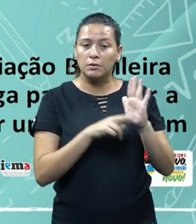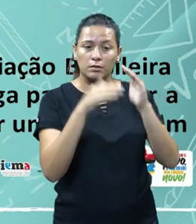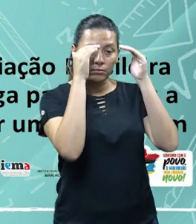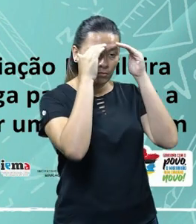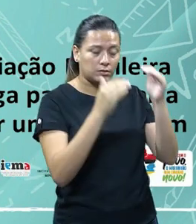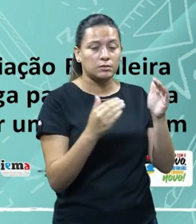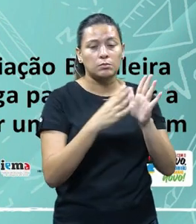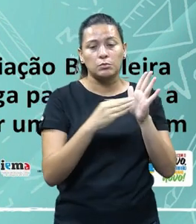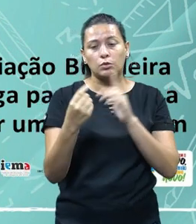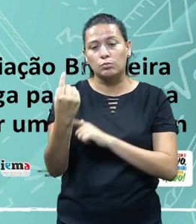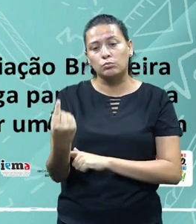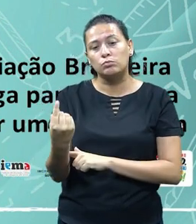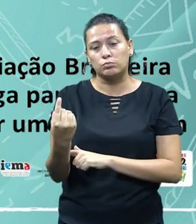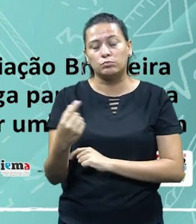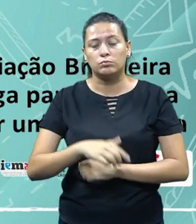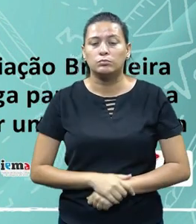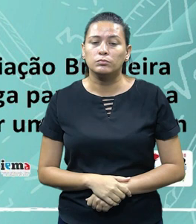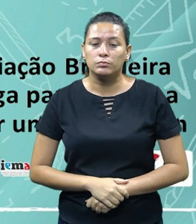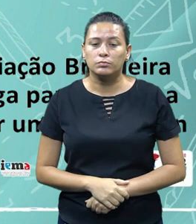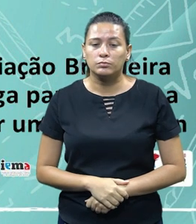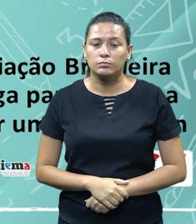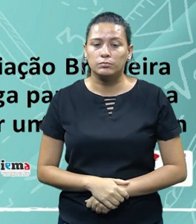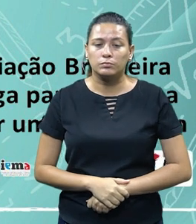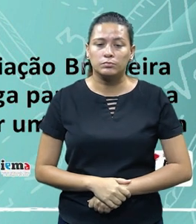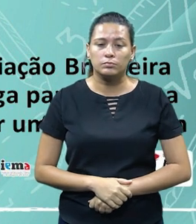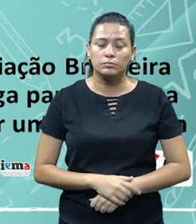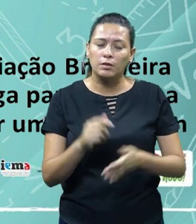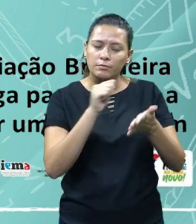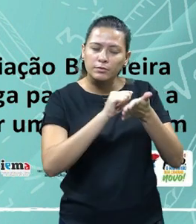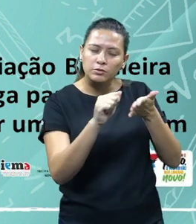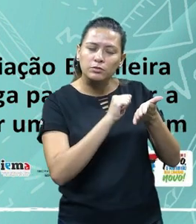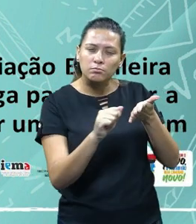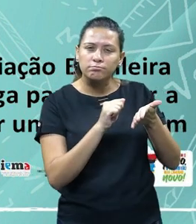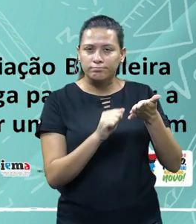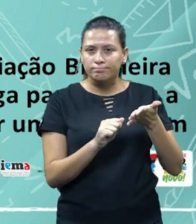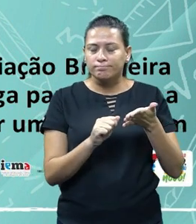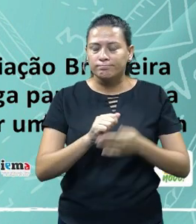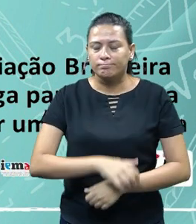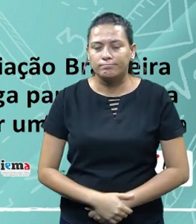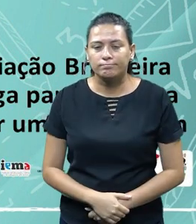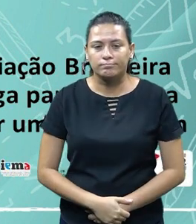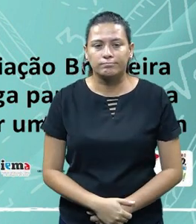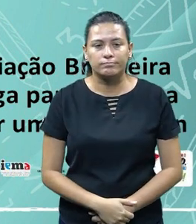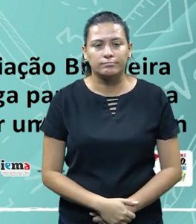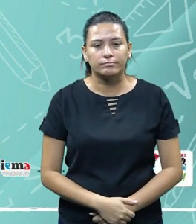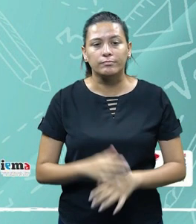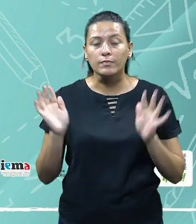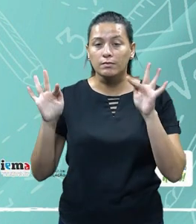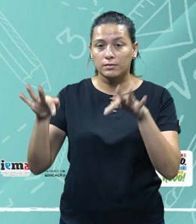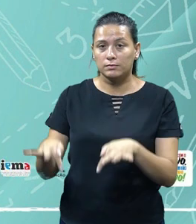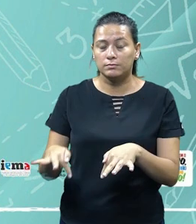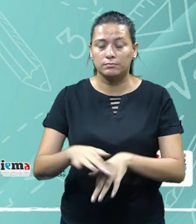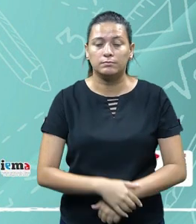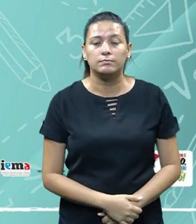ter um padrão um modelo único para você para você poder fazer o seu fichamento né